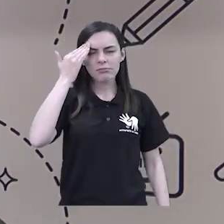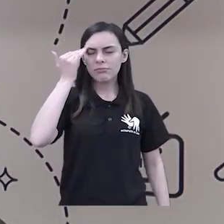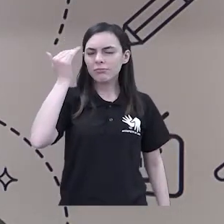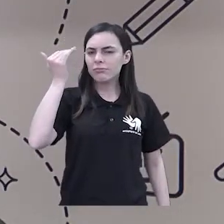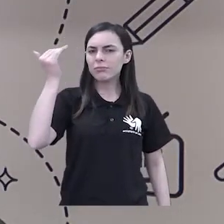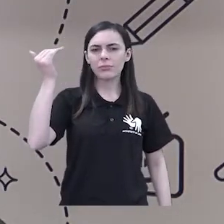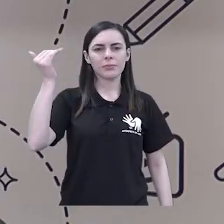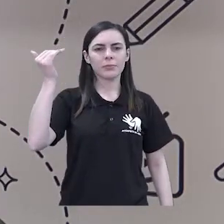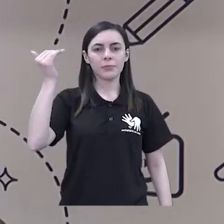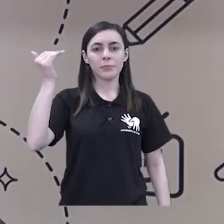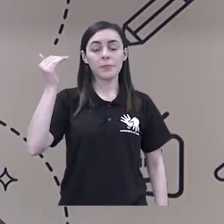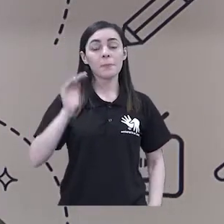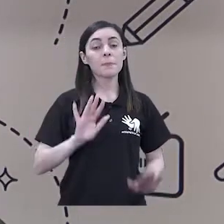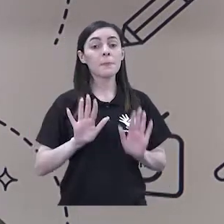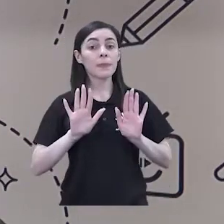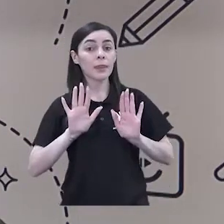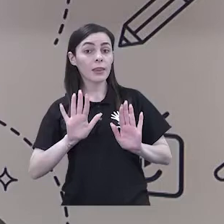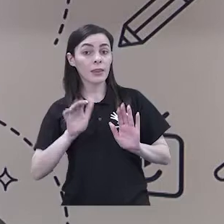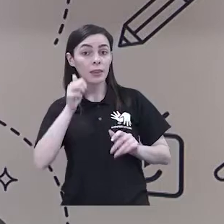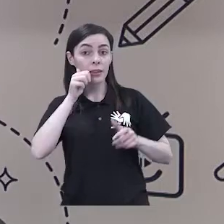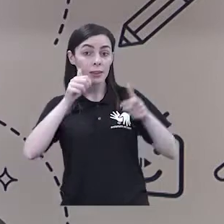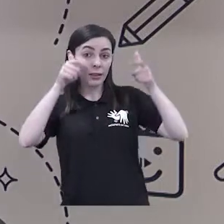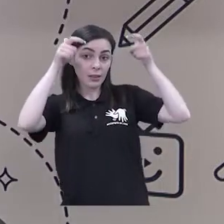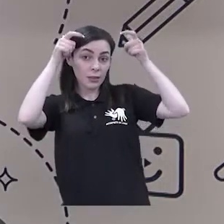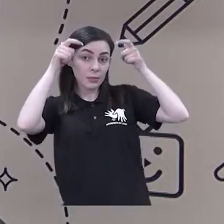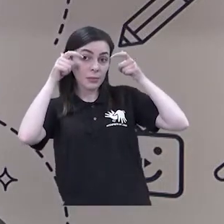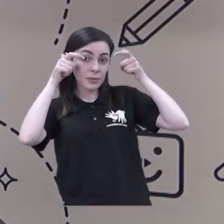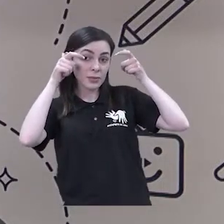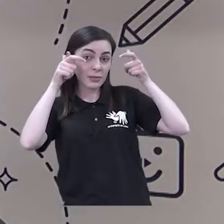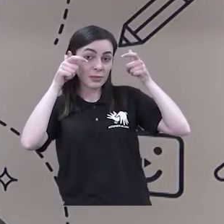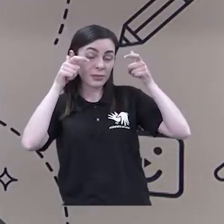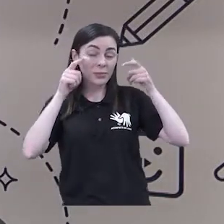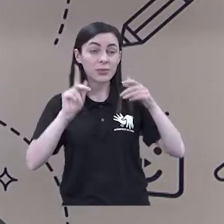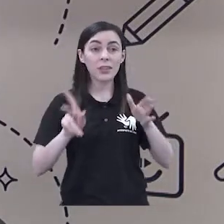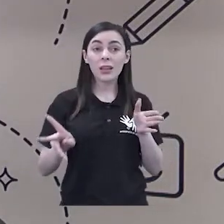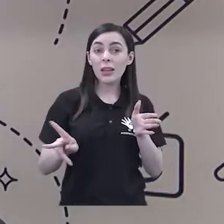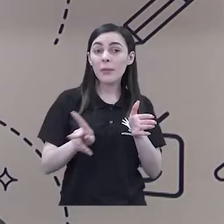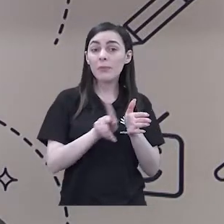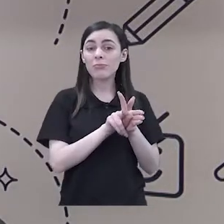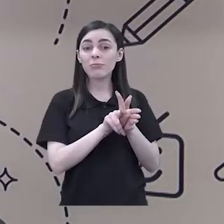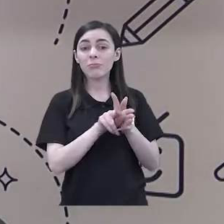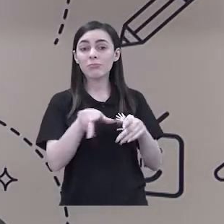sucesso. Só que a princesa Tiana é uma princesa da ficção.